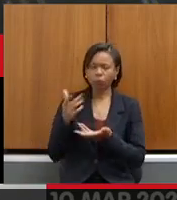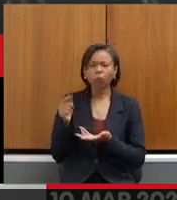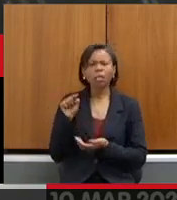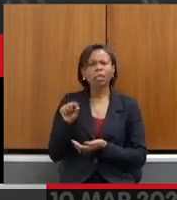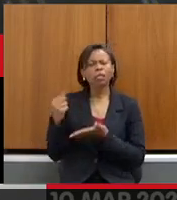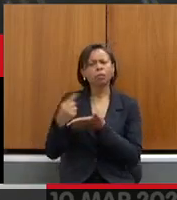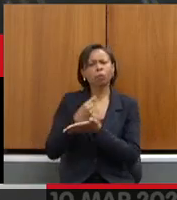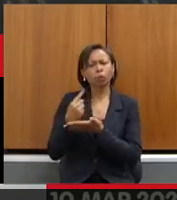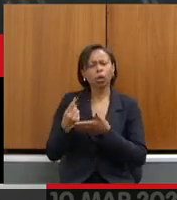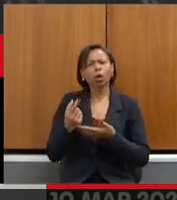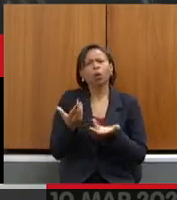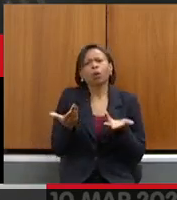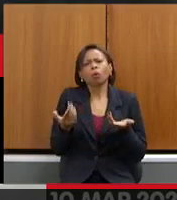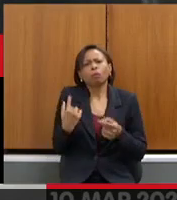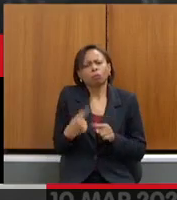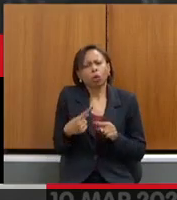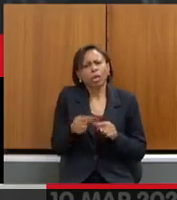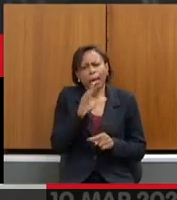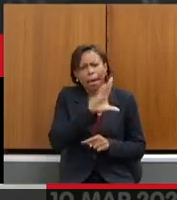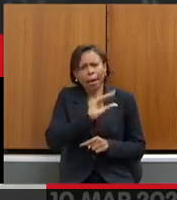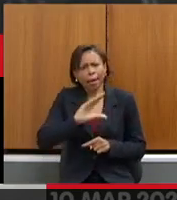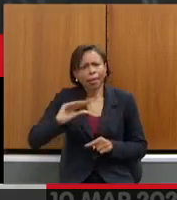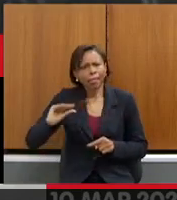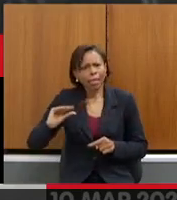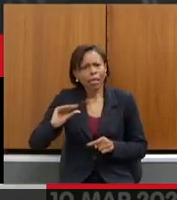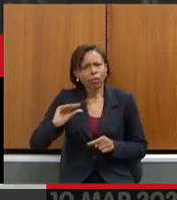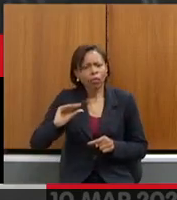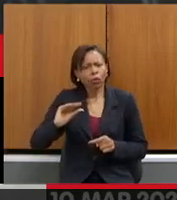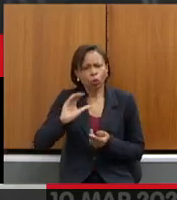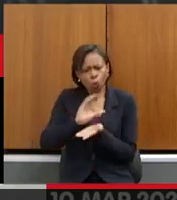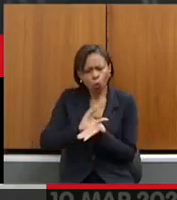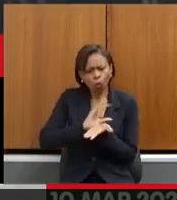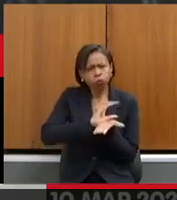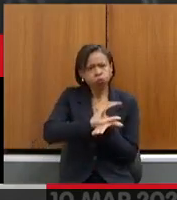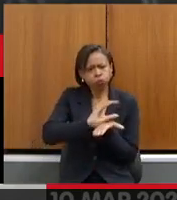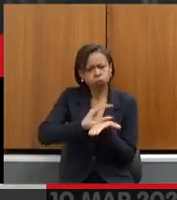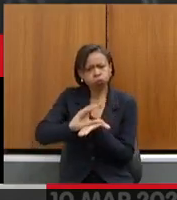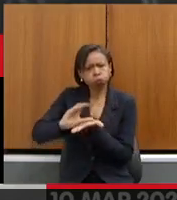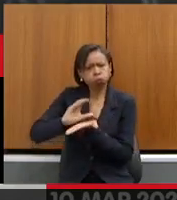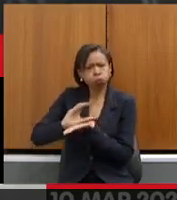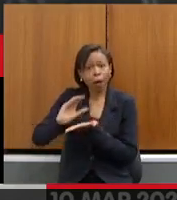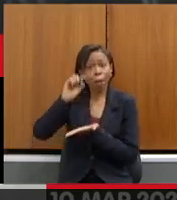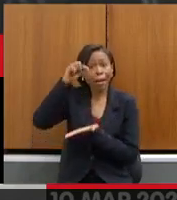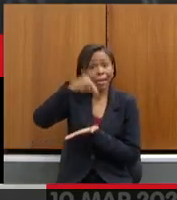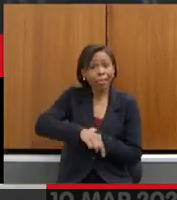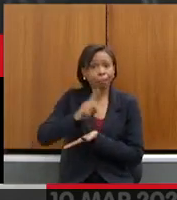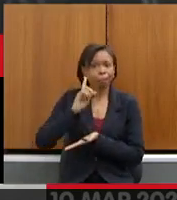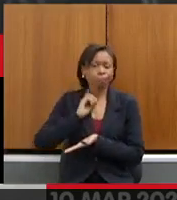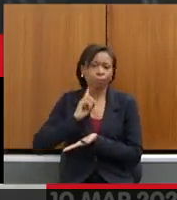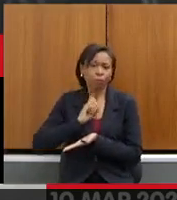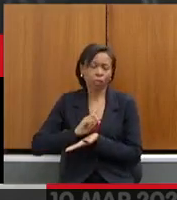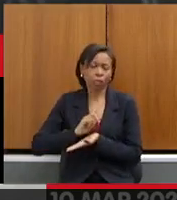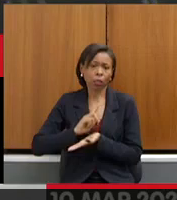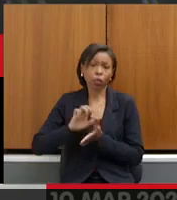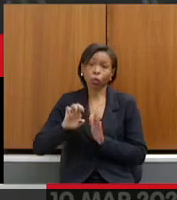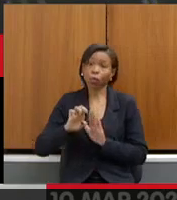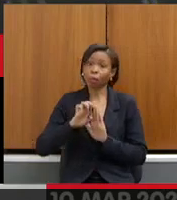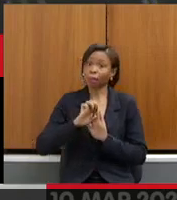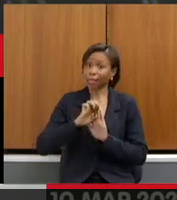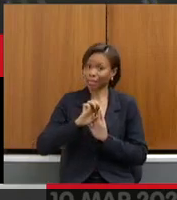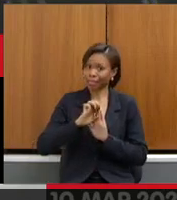atraso em casos de retenção dos recursos destinados para Minas Gerais através das emendas